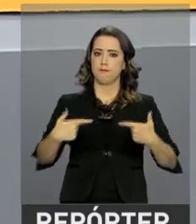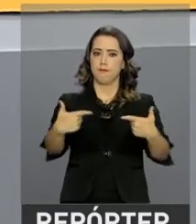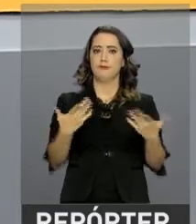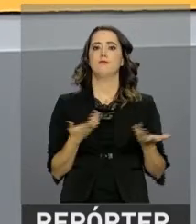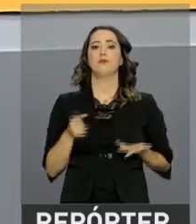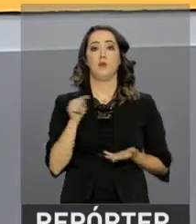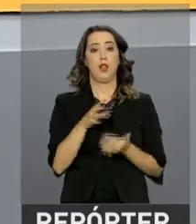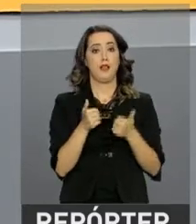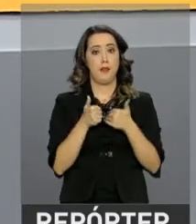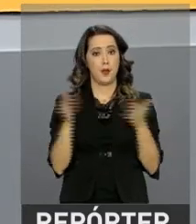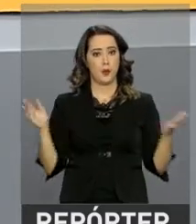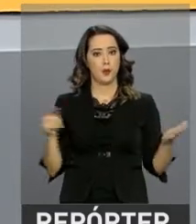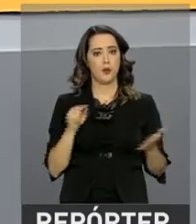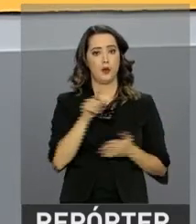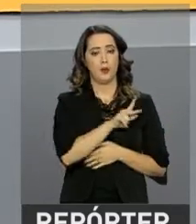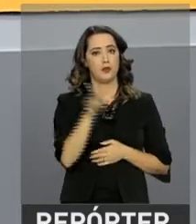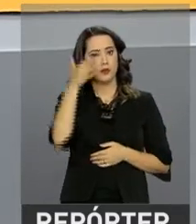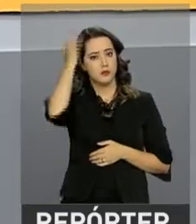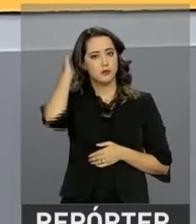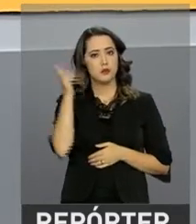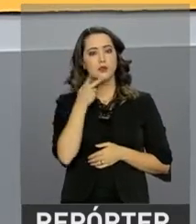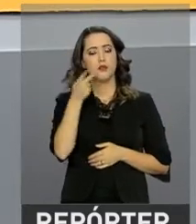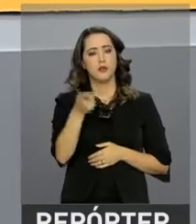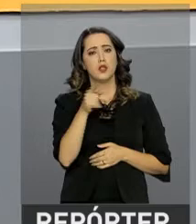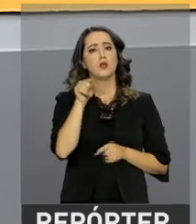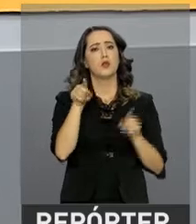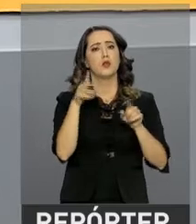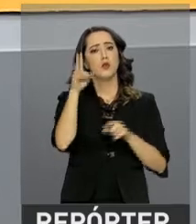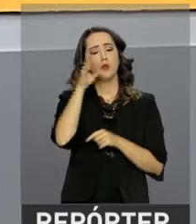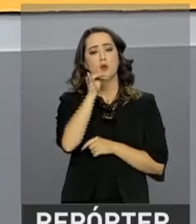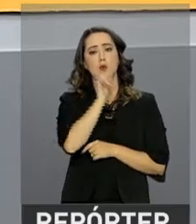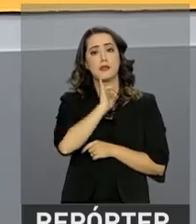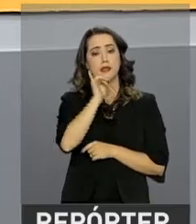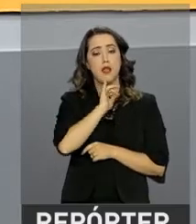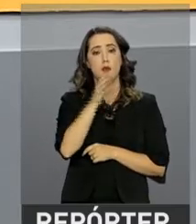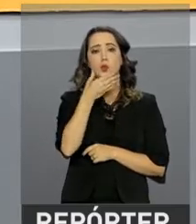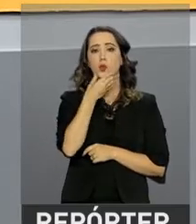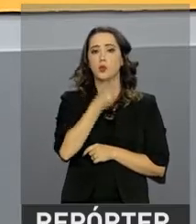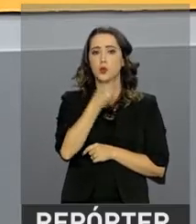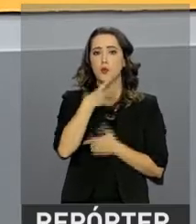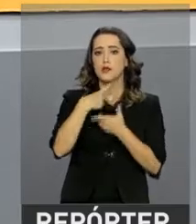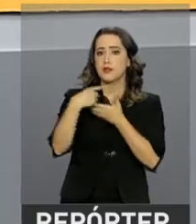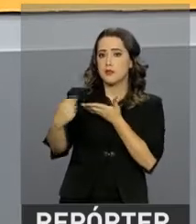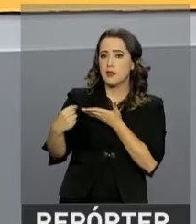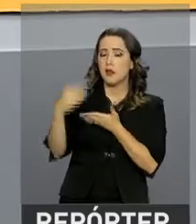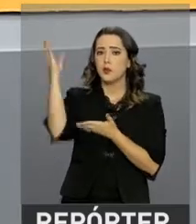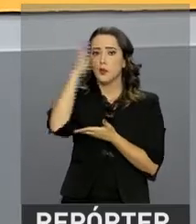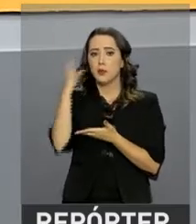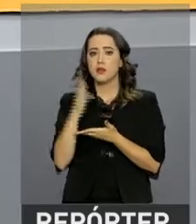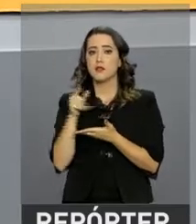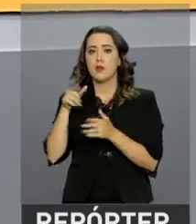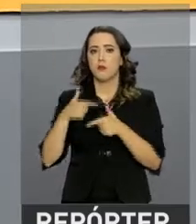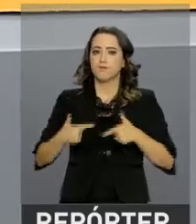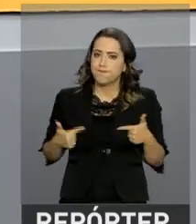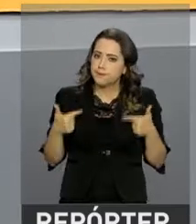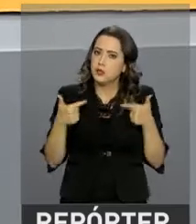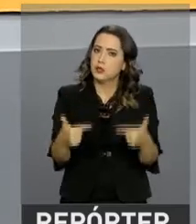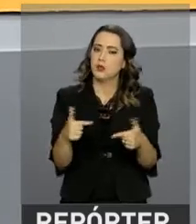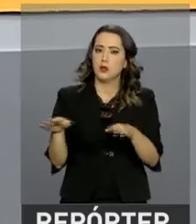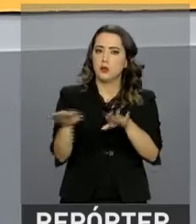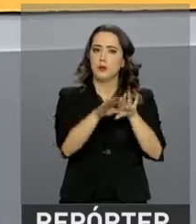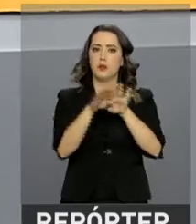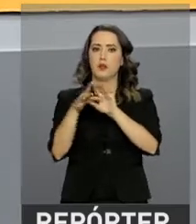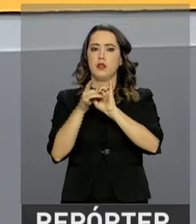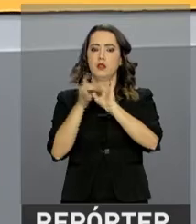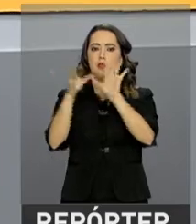cerimônia de abertura da exposição o presidente michel temer lembrou o exemplo dos homens que saíram do brasil para lutar pela democracia e